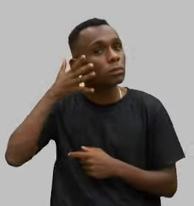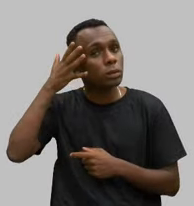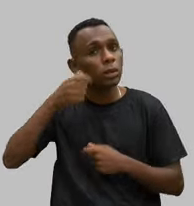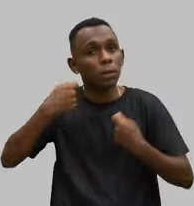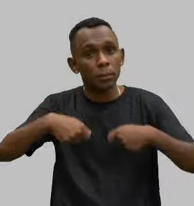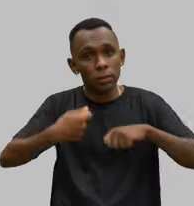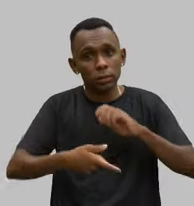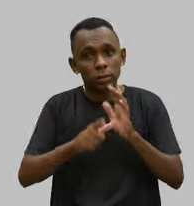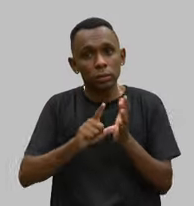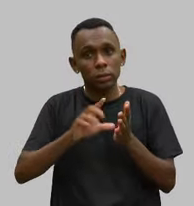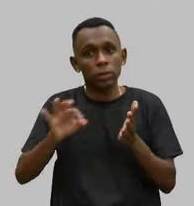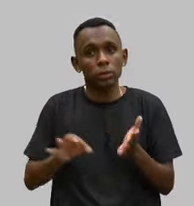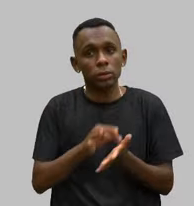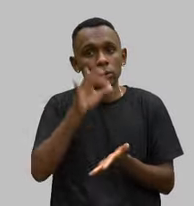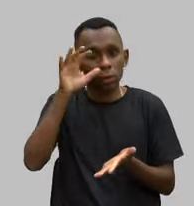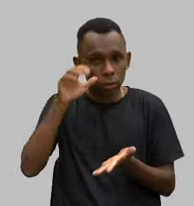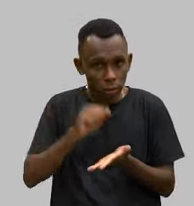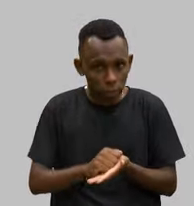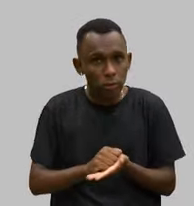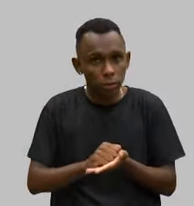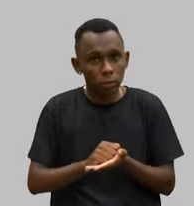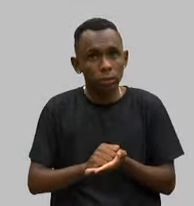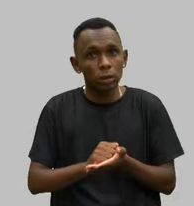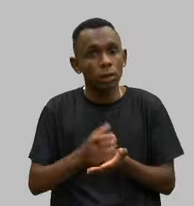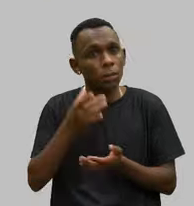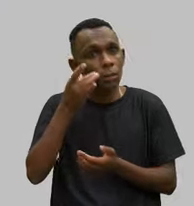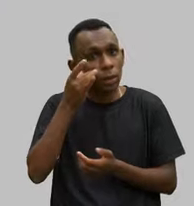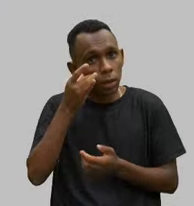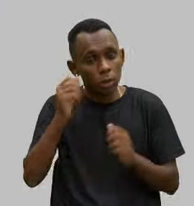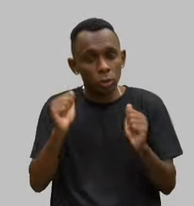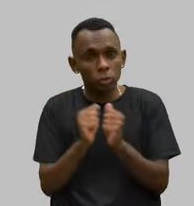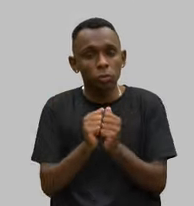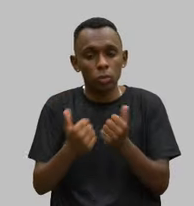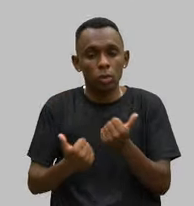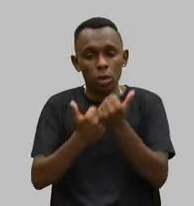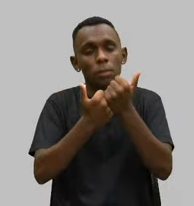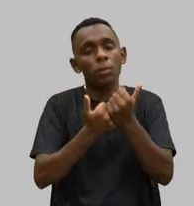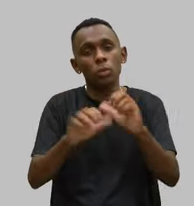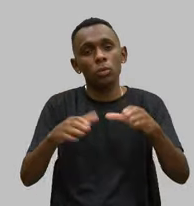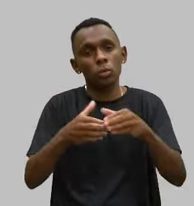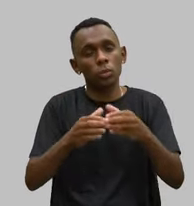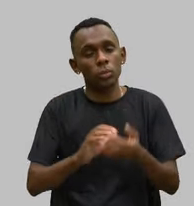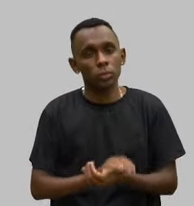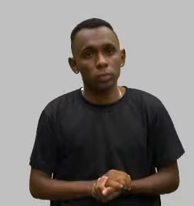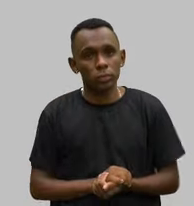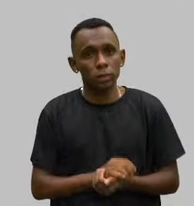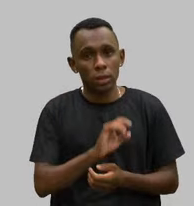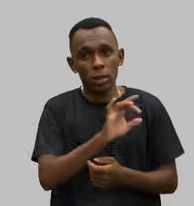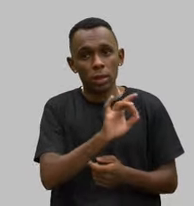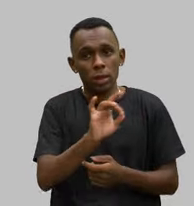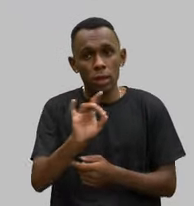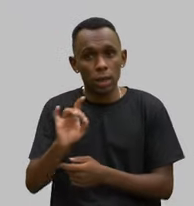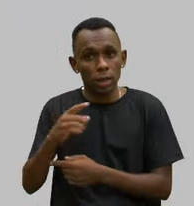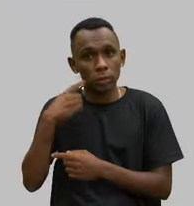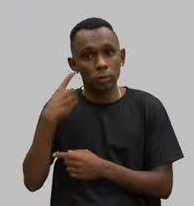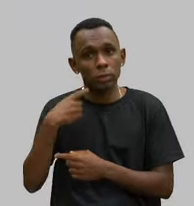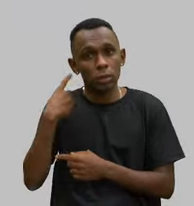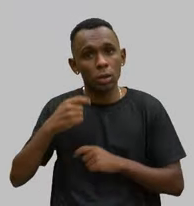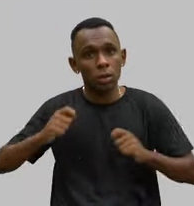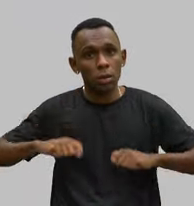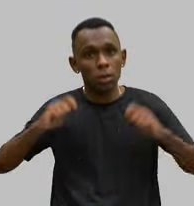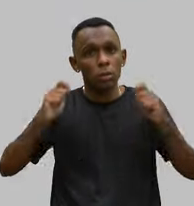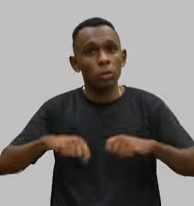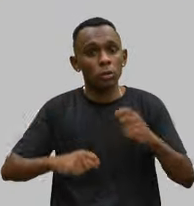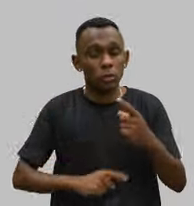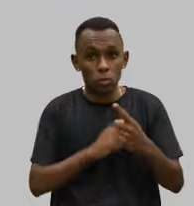inscrever pessoalmente junto à assessoria da comissão cada parlamentar poderá fazer uma